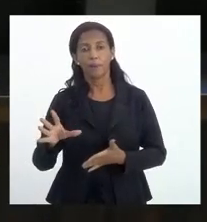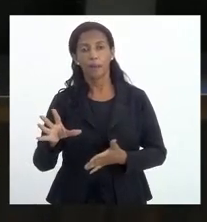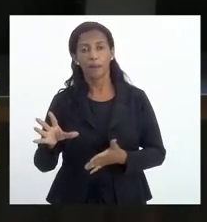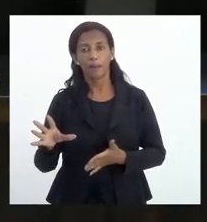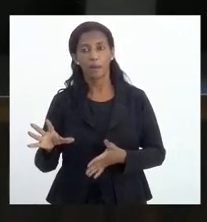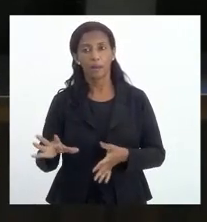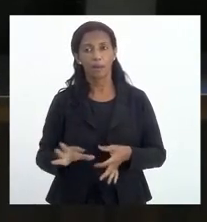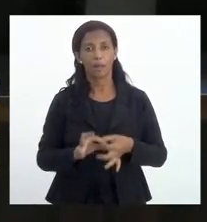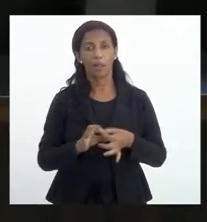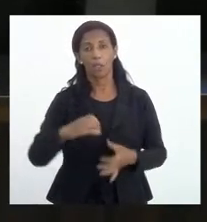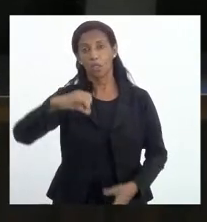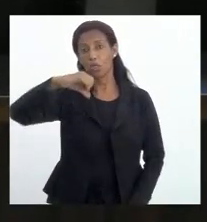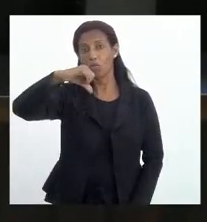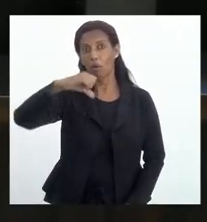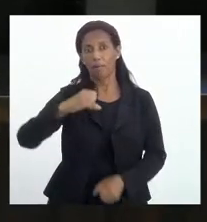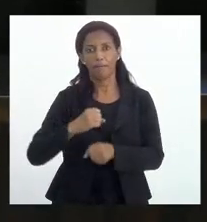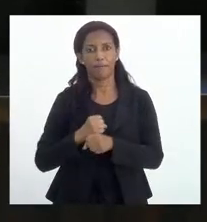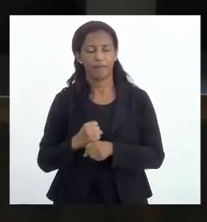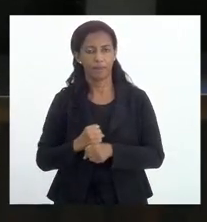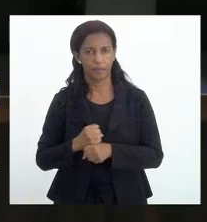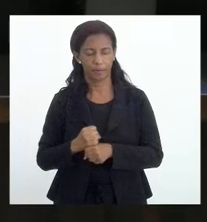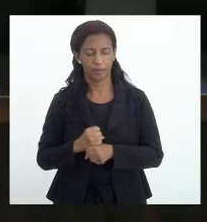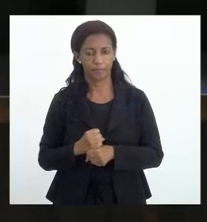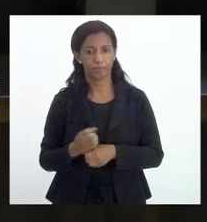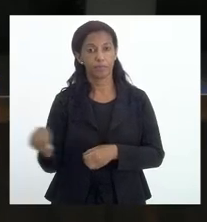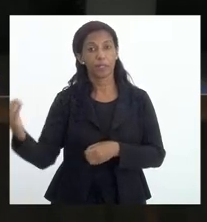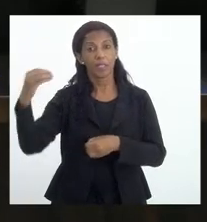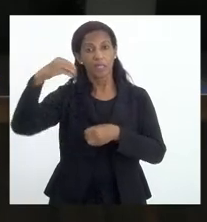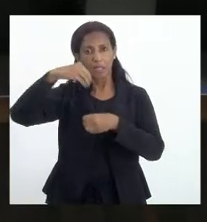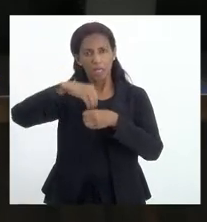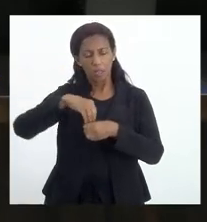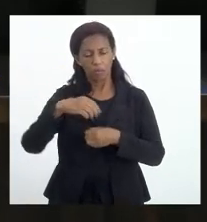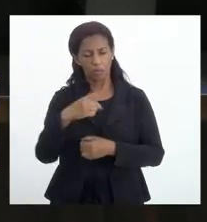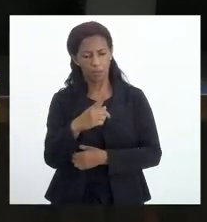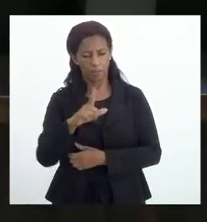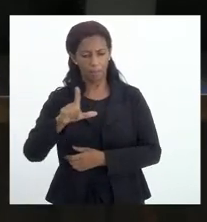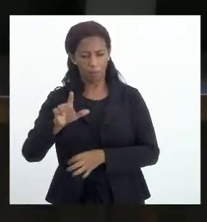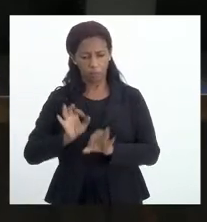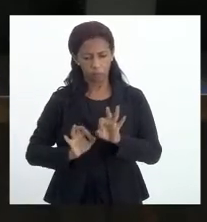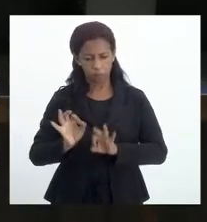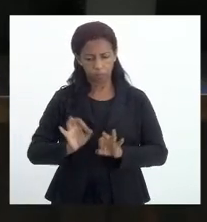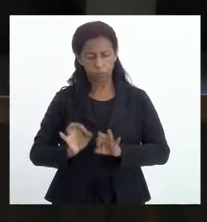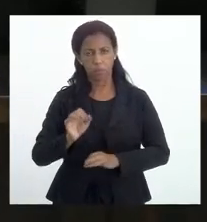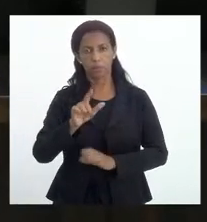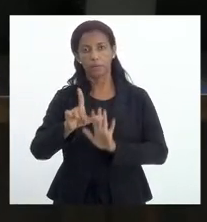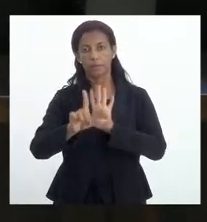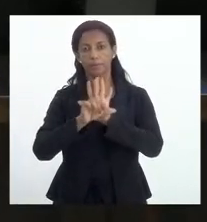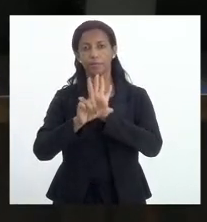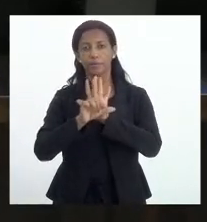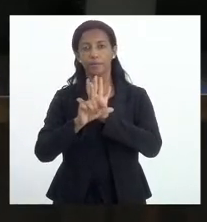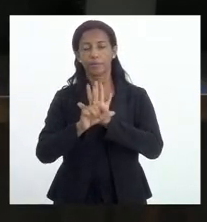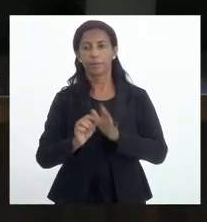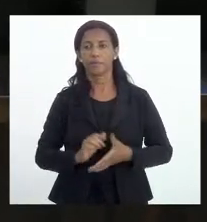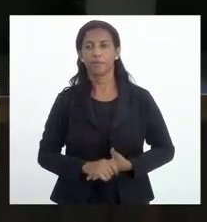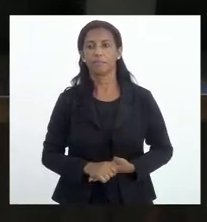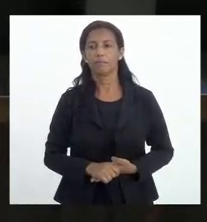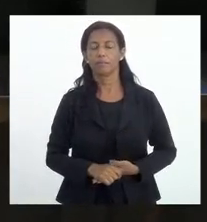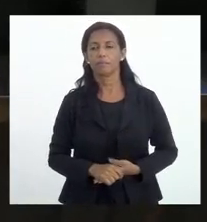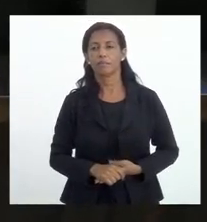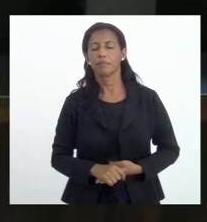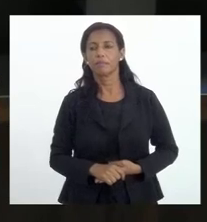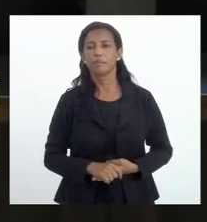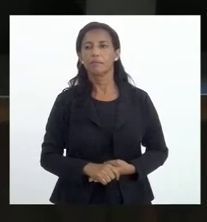de 9 anos. E dentro desse projeto de lei, há